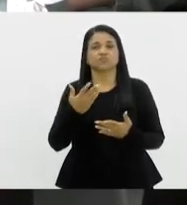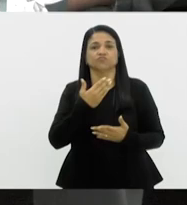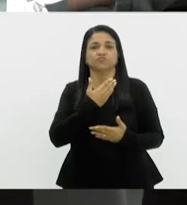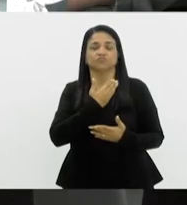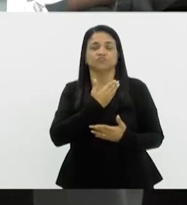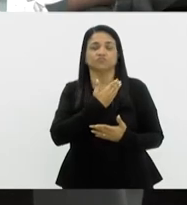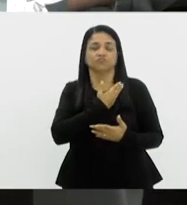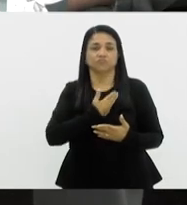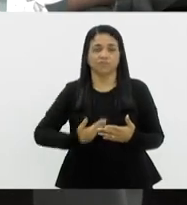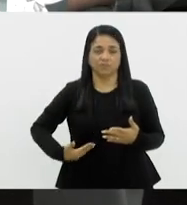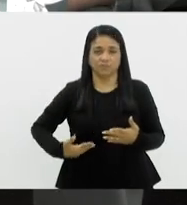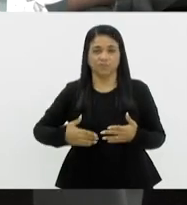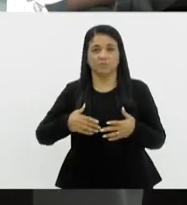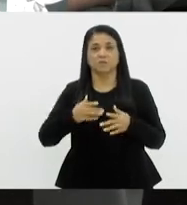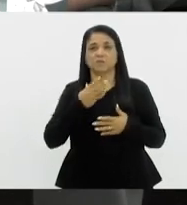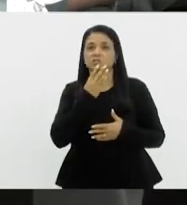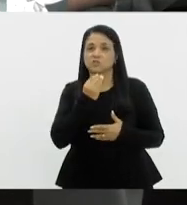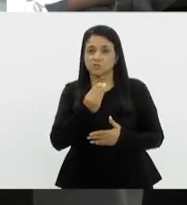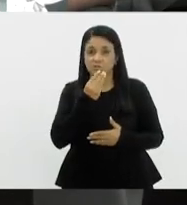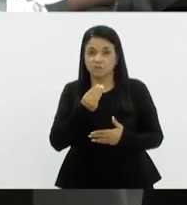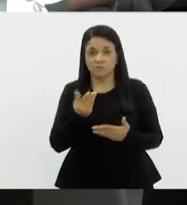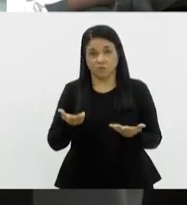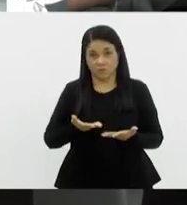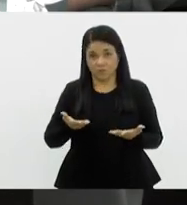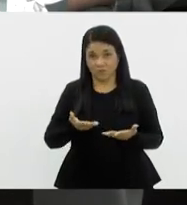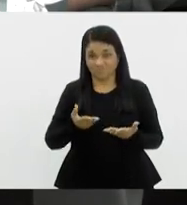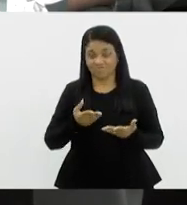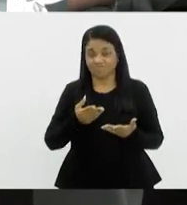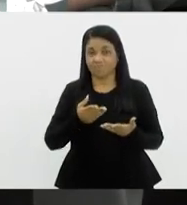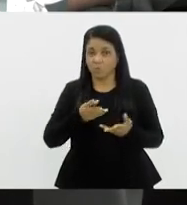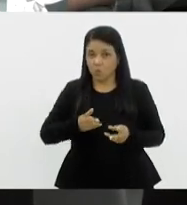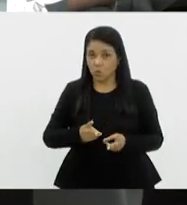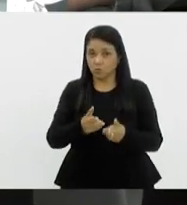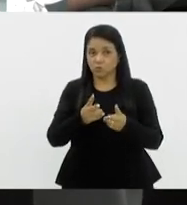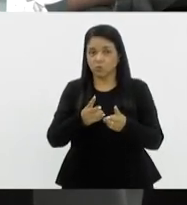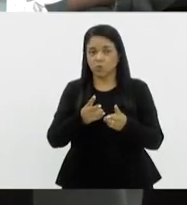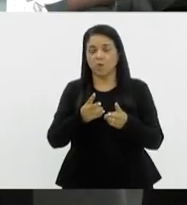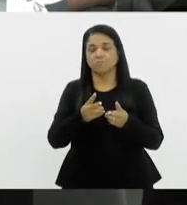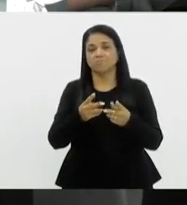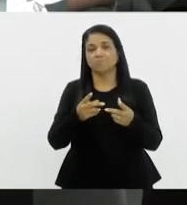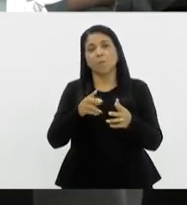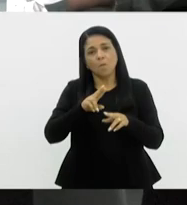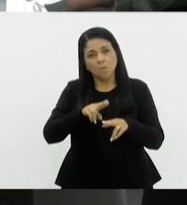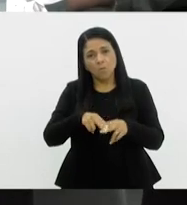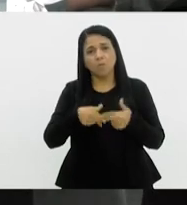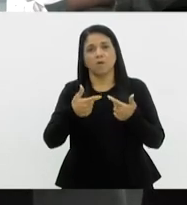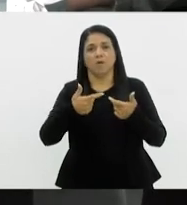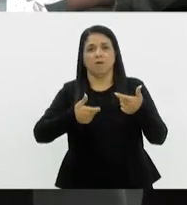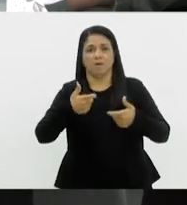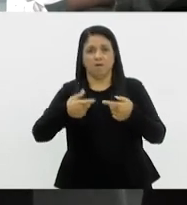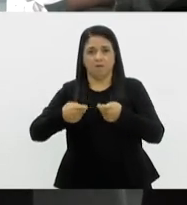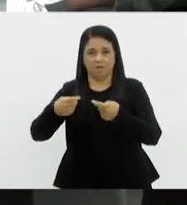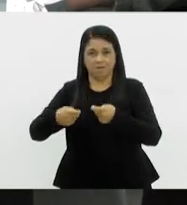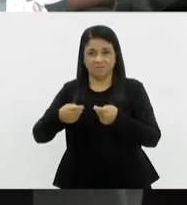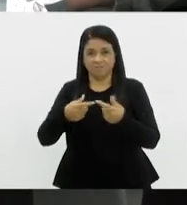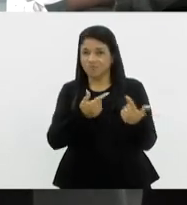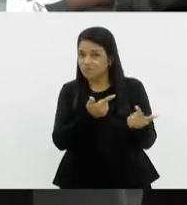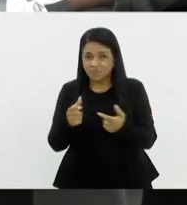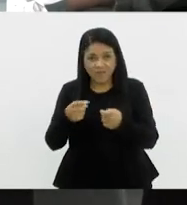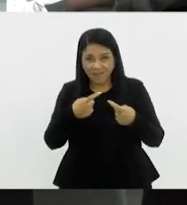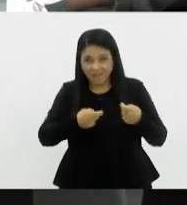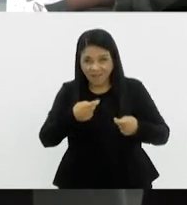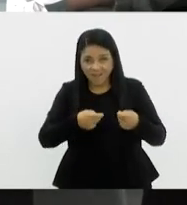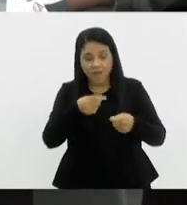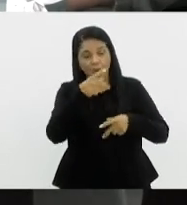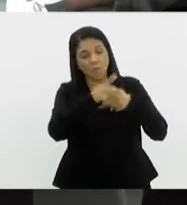só se mantém por causa da guerra. Porque, se não tivesse guerra, a